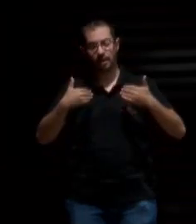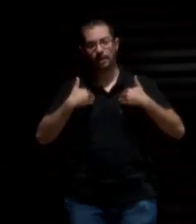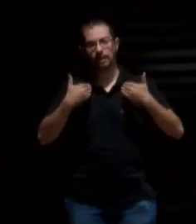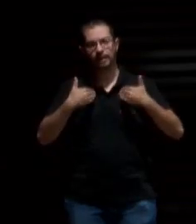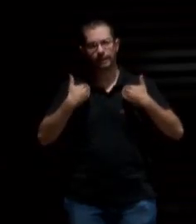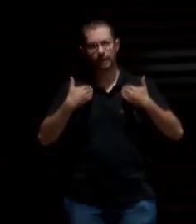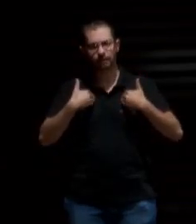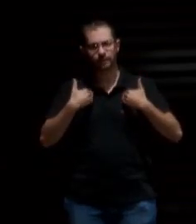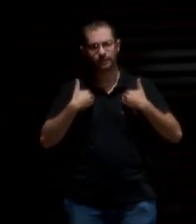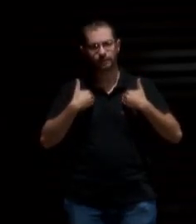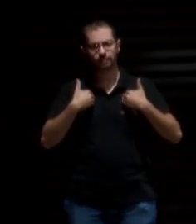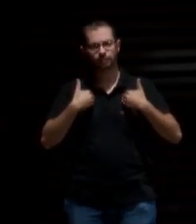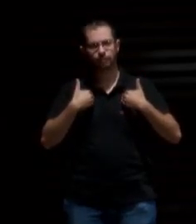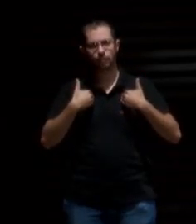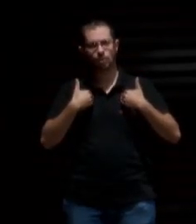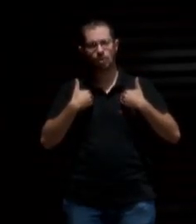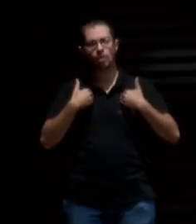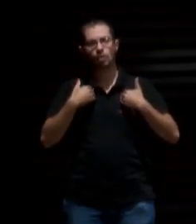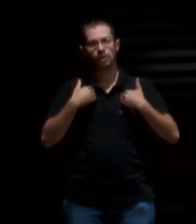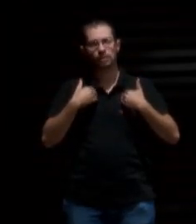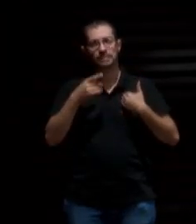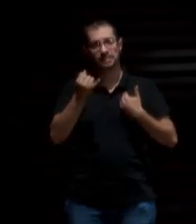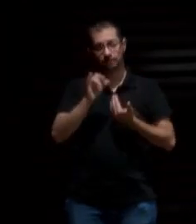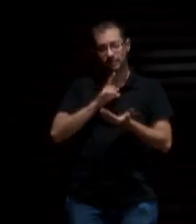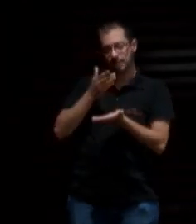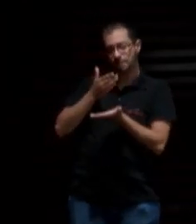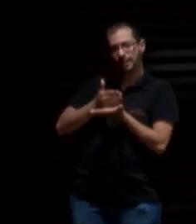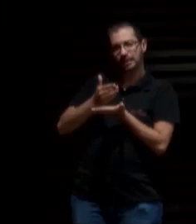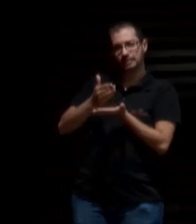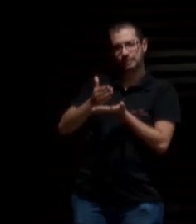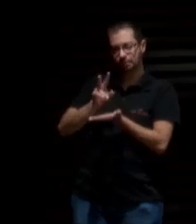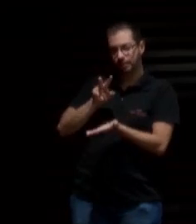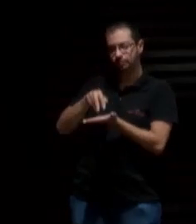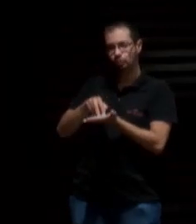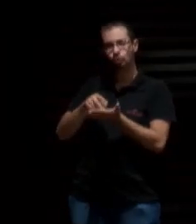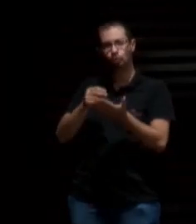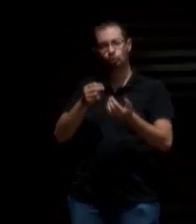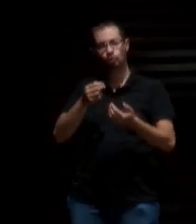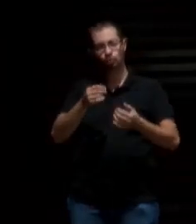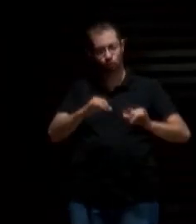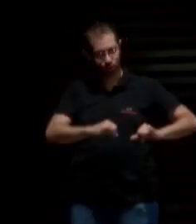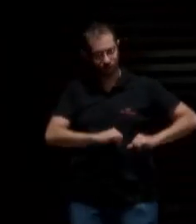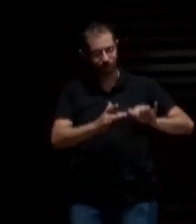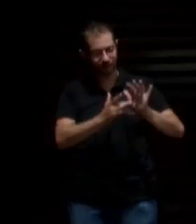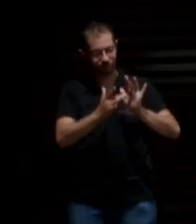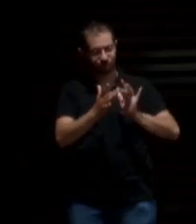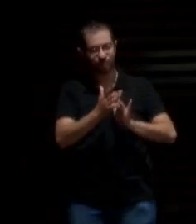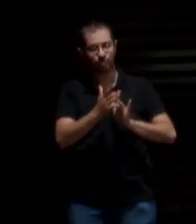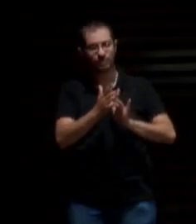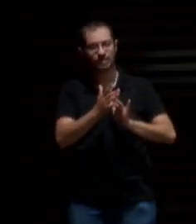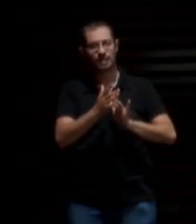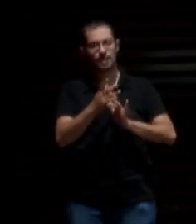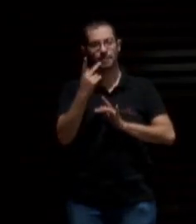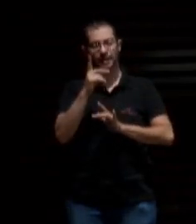sois coparticipantes dos sofrimentos de Cristo, para que também, na revelação de sua glória, vos alegreis